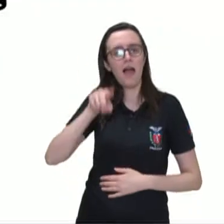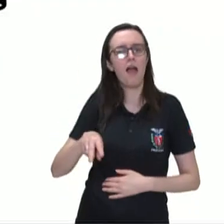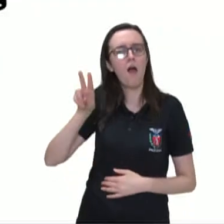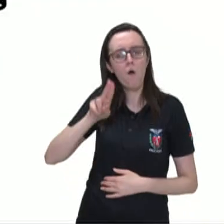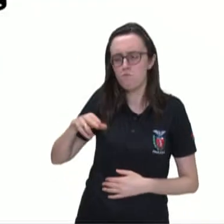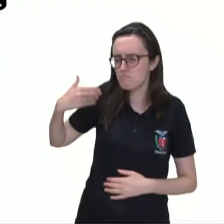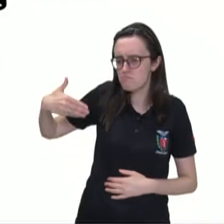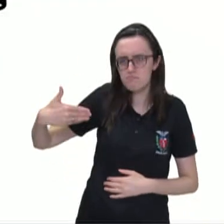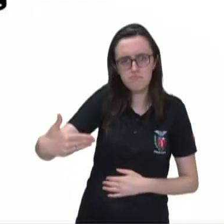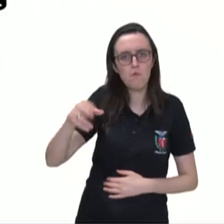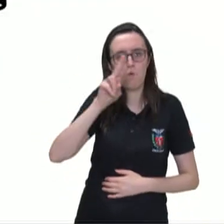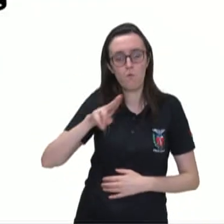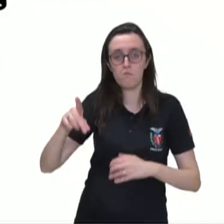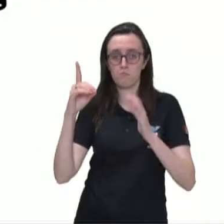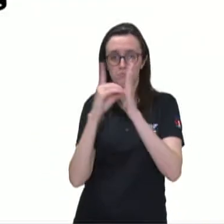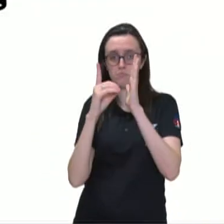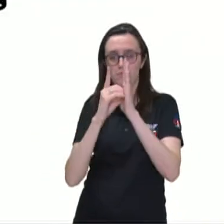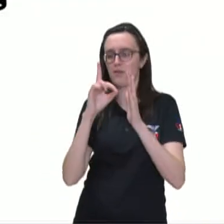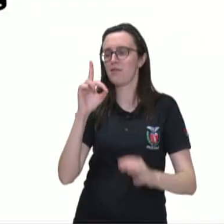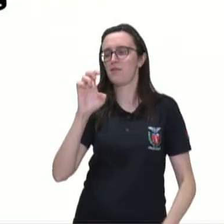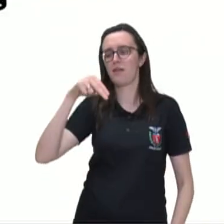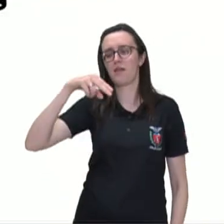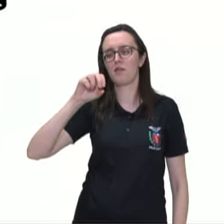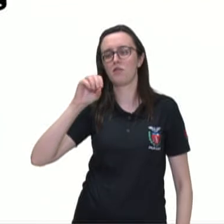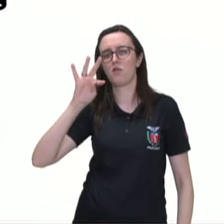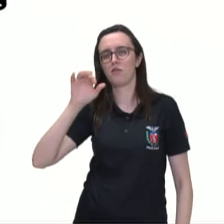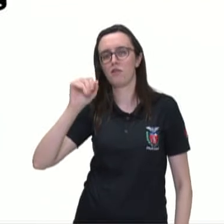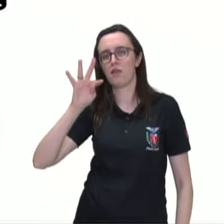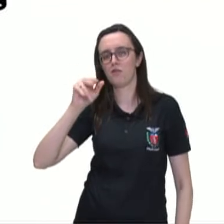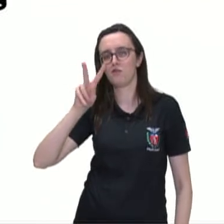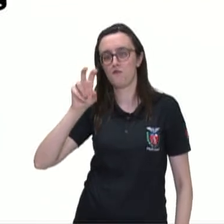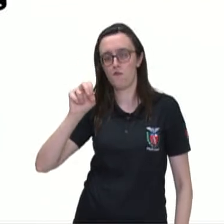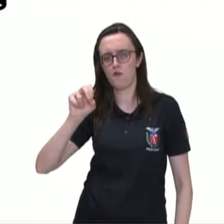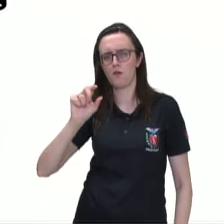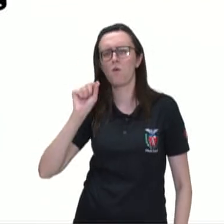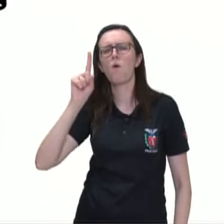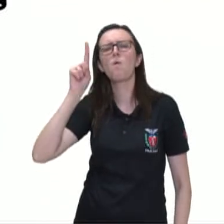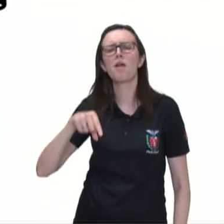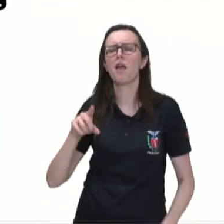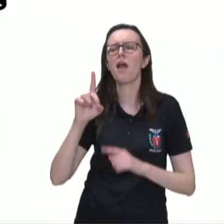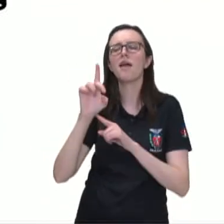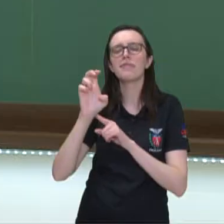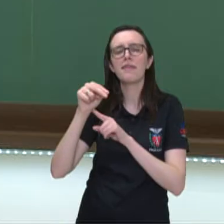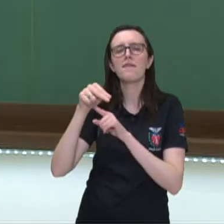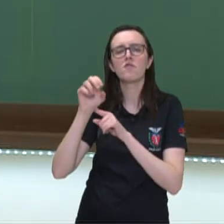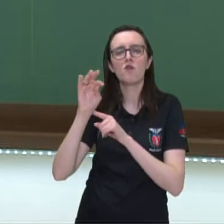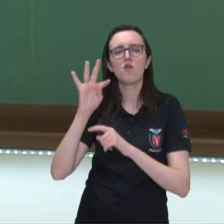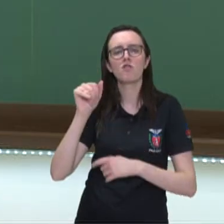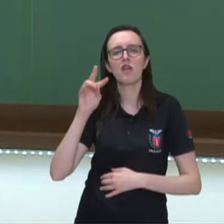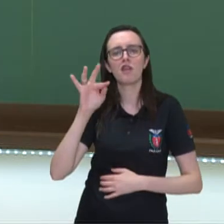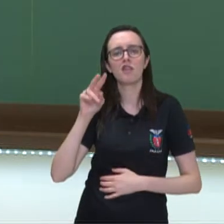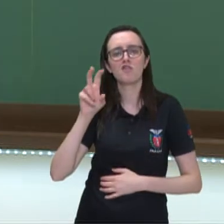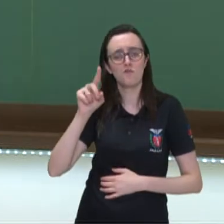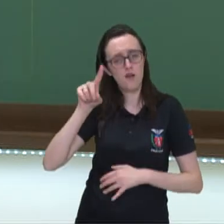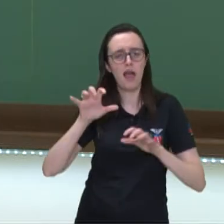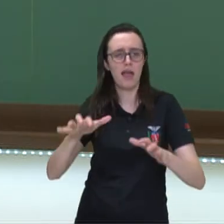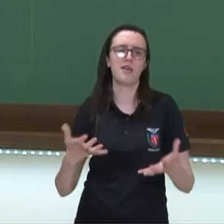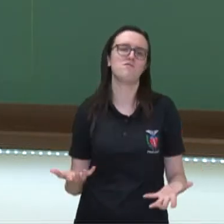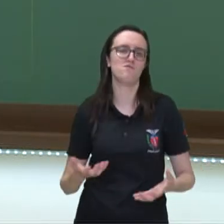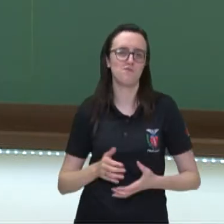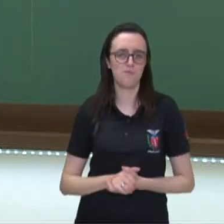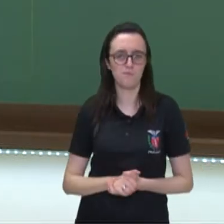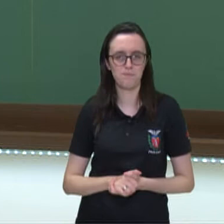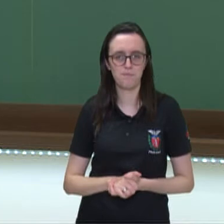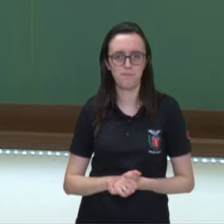usual é o sentido denotativo da palavra. E agora, o que é denotativo? Exatamente isso, Vamos lá.